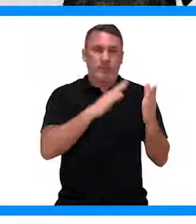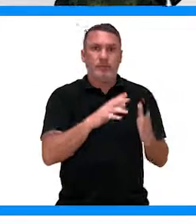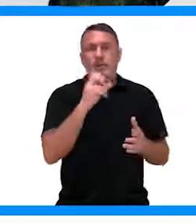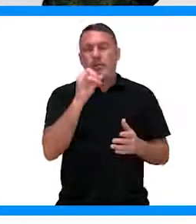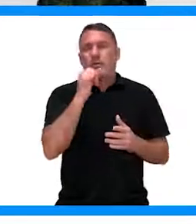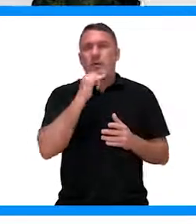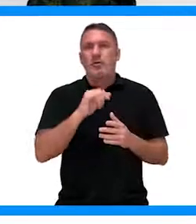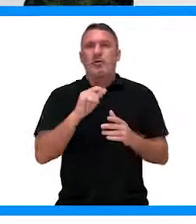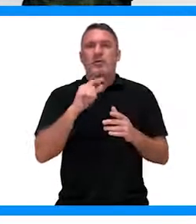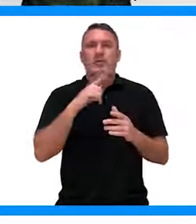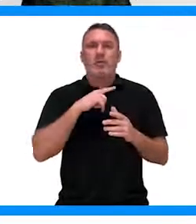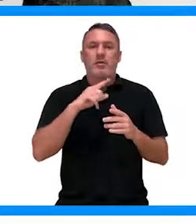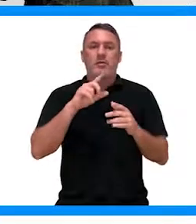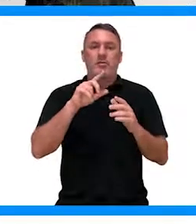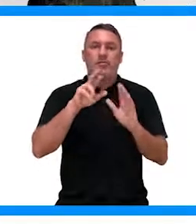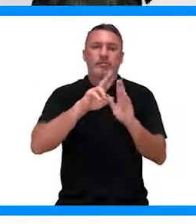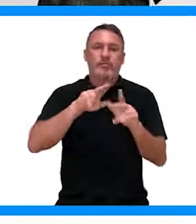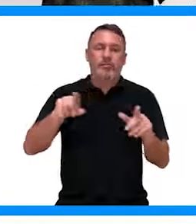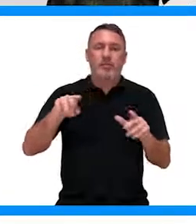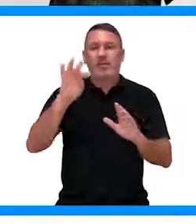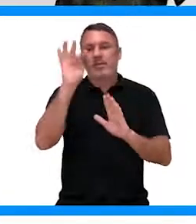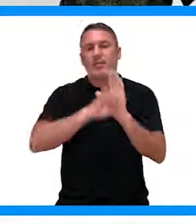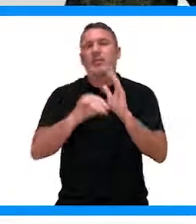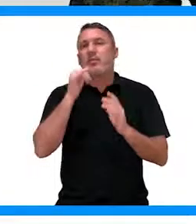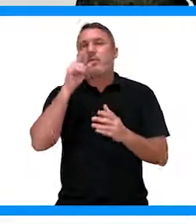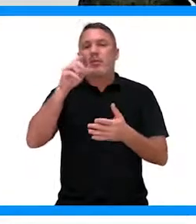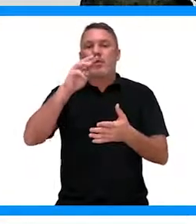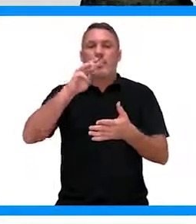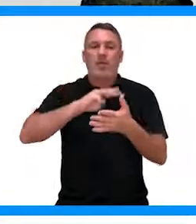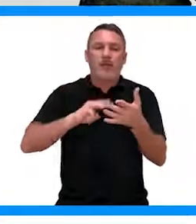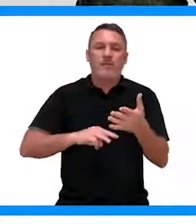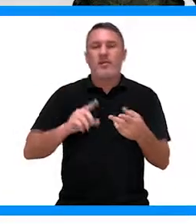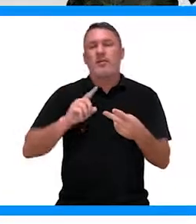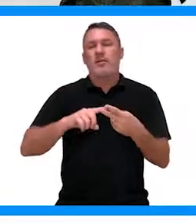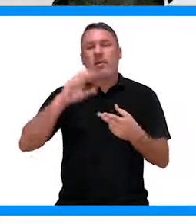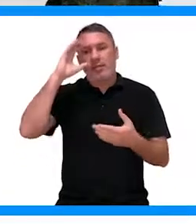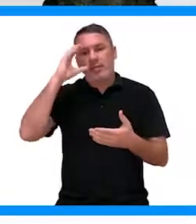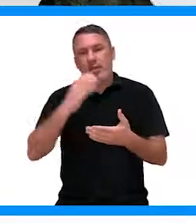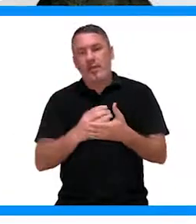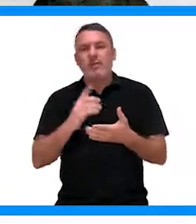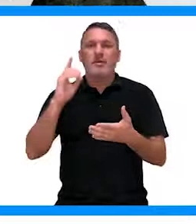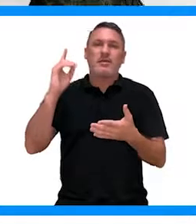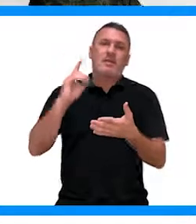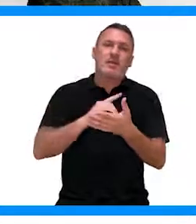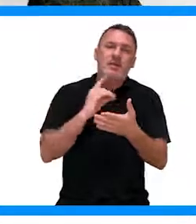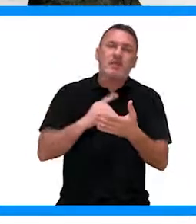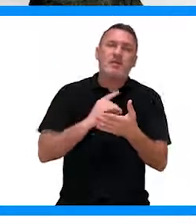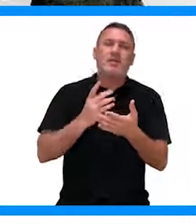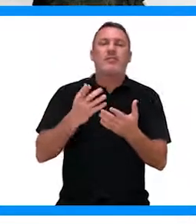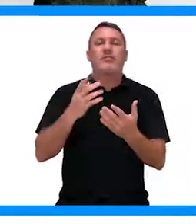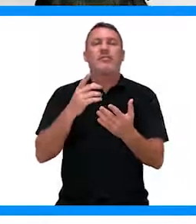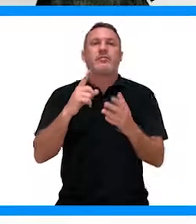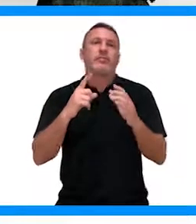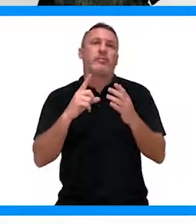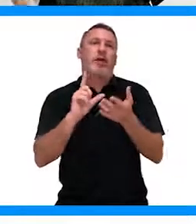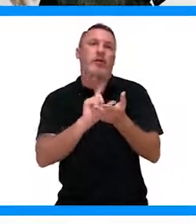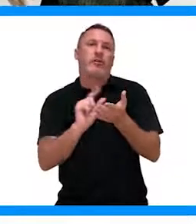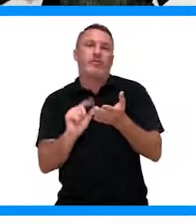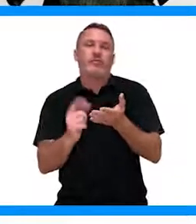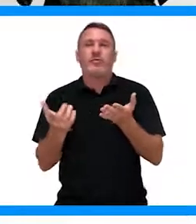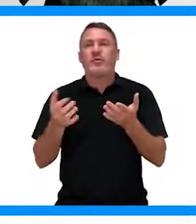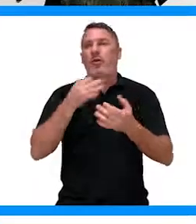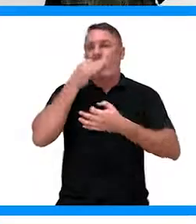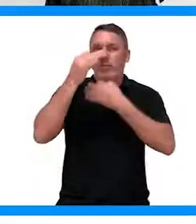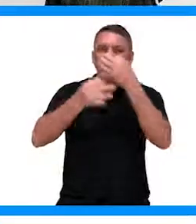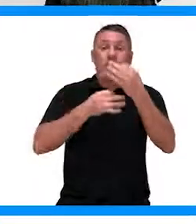Se a gente falar em gênero textual, a gente pode pegar até a própria monografia, tese, dissertação, artigo científico, até mesmo artigo